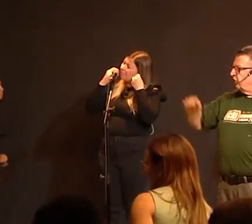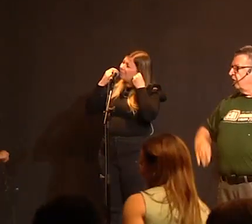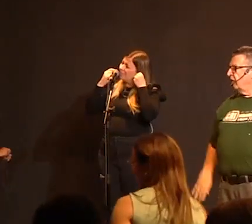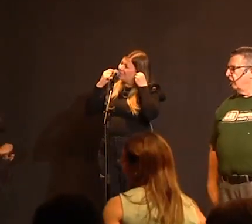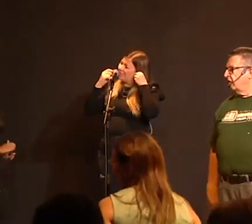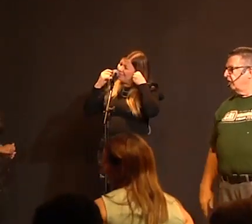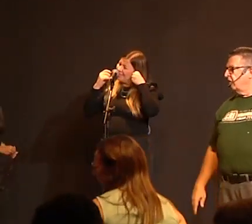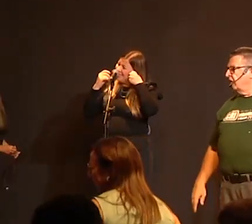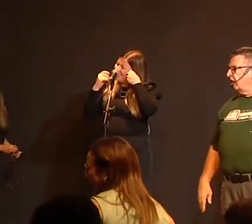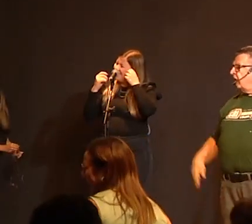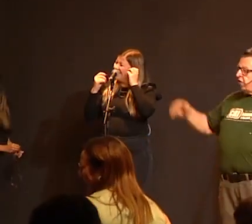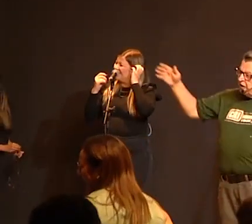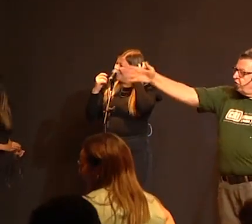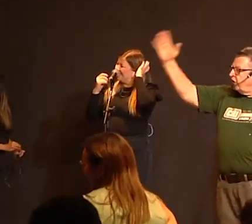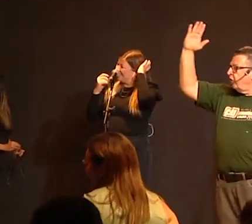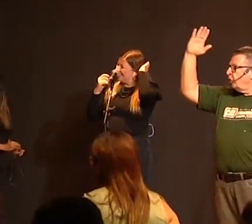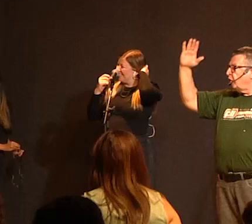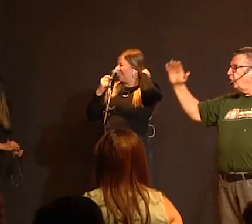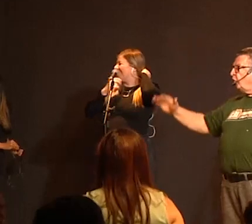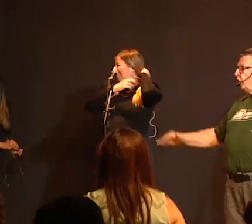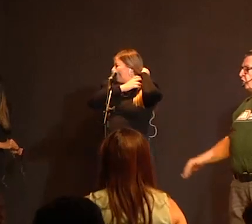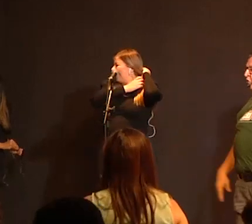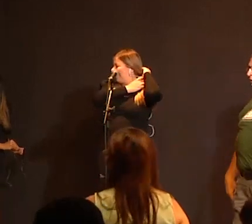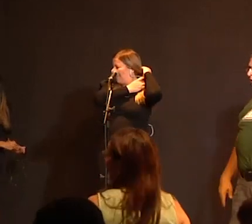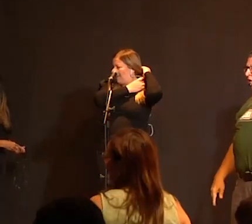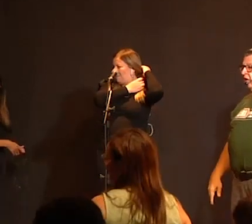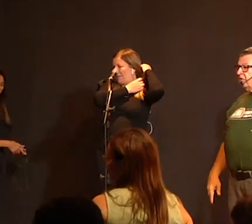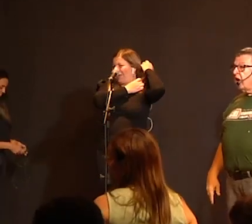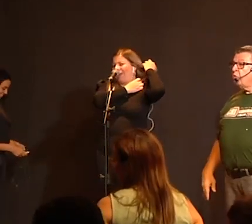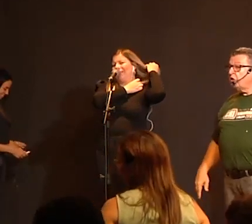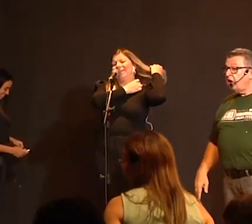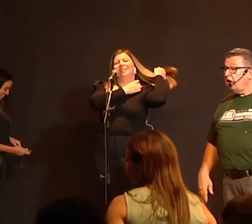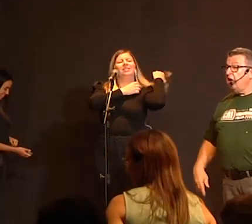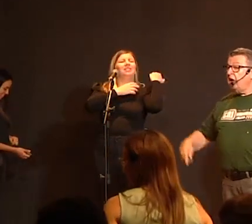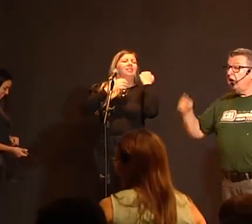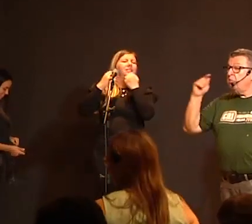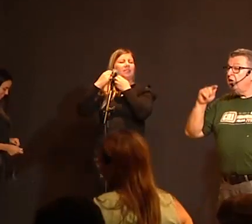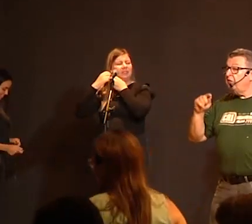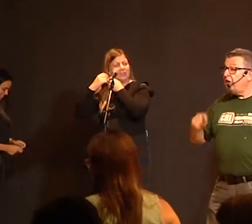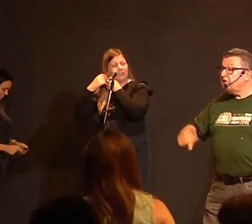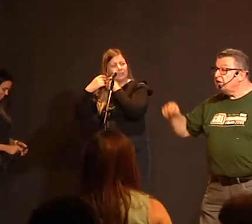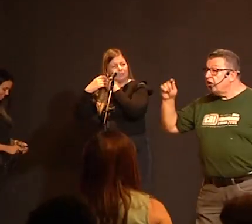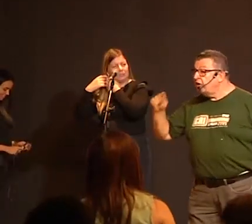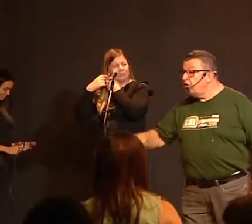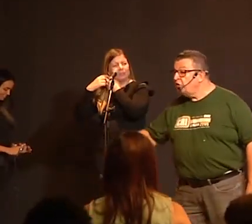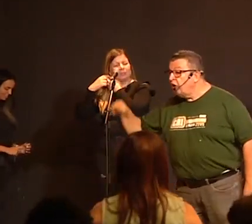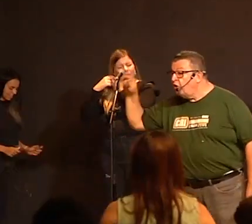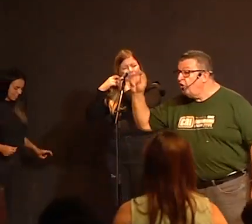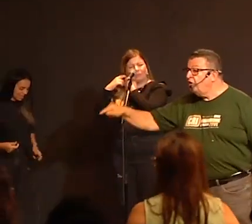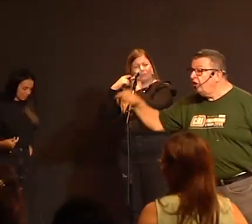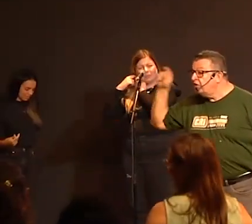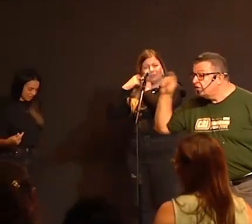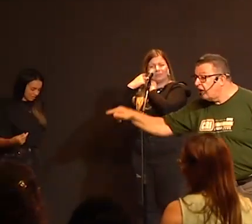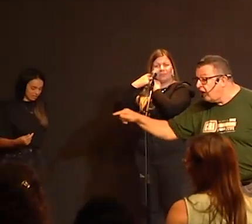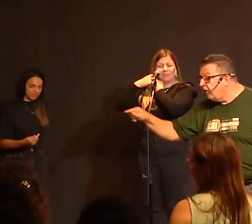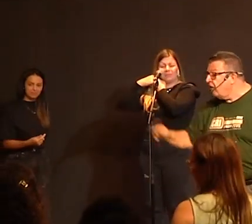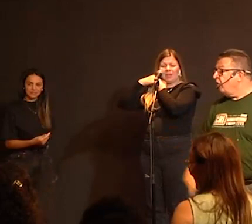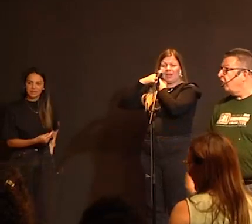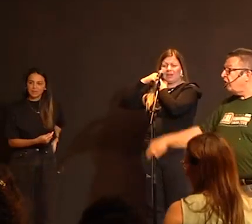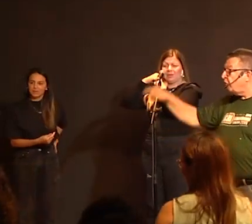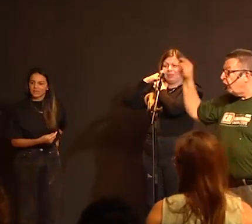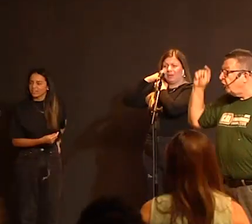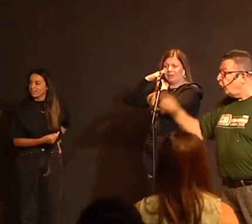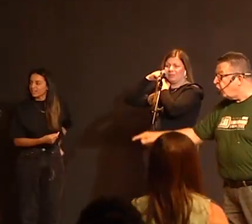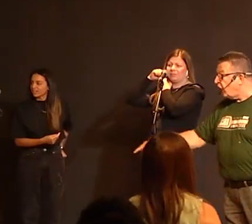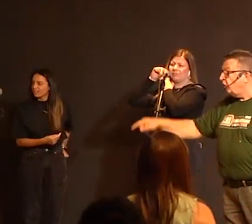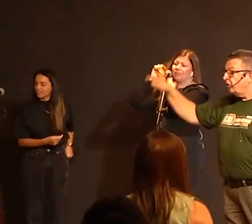isso. Ele tem jeito para tudo isso. Sabe por quê? Ele manifesta a Cristo onde ele está.